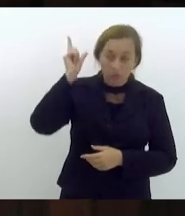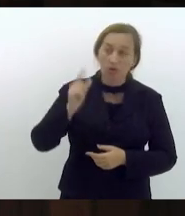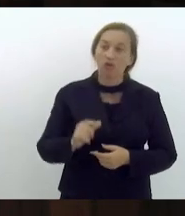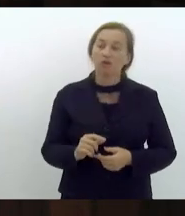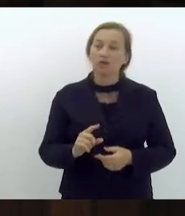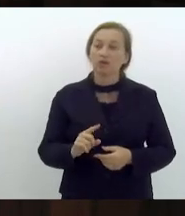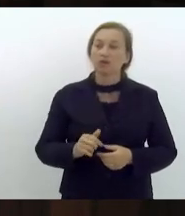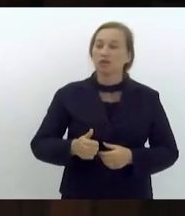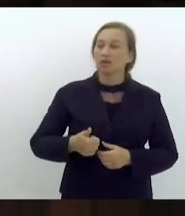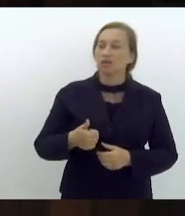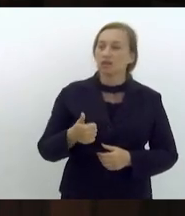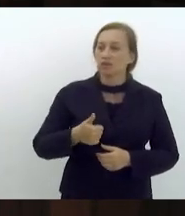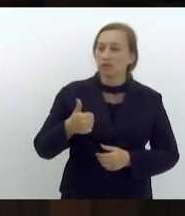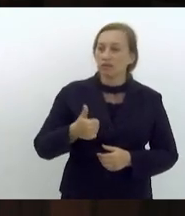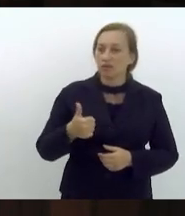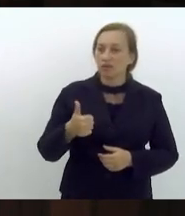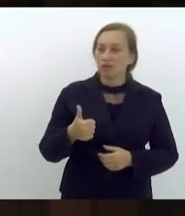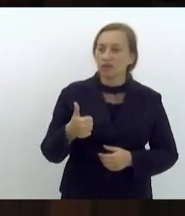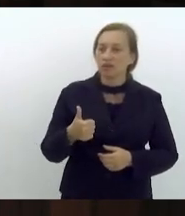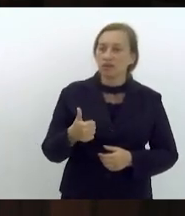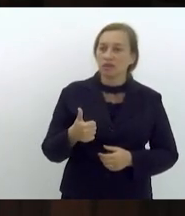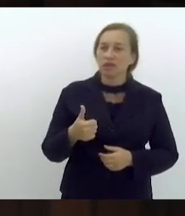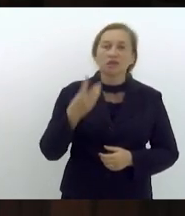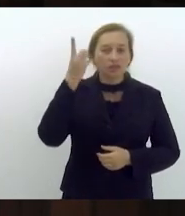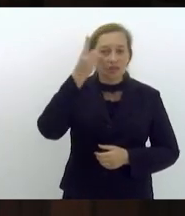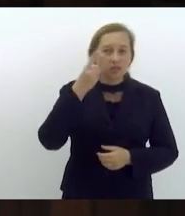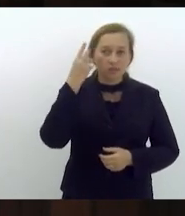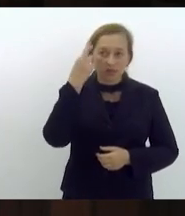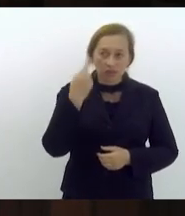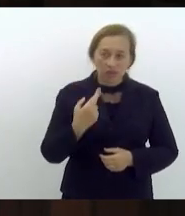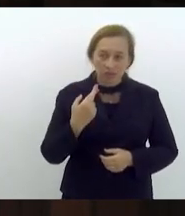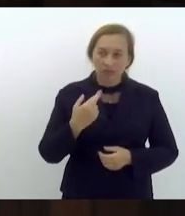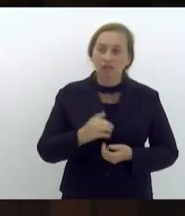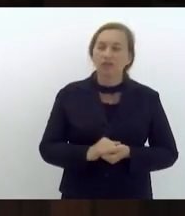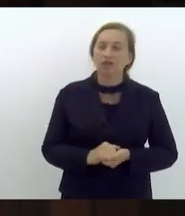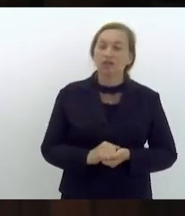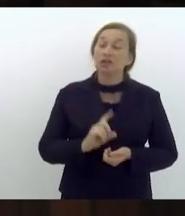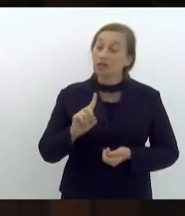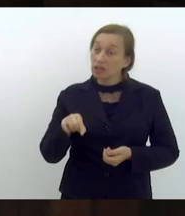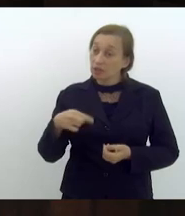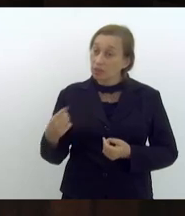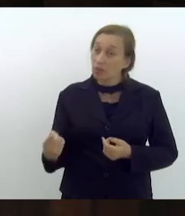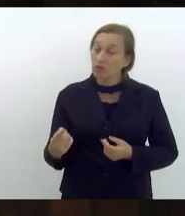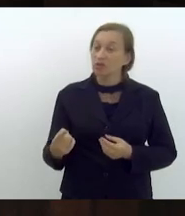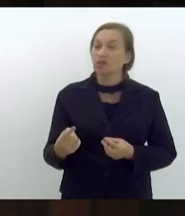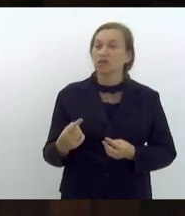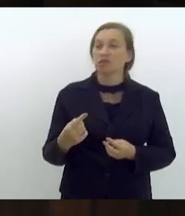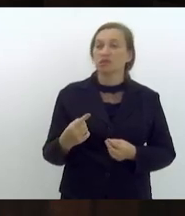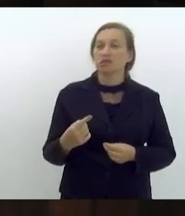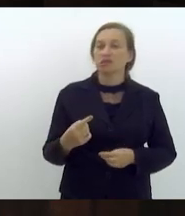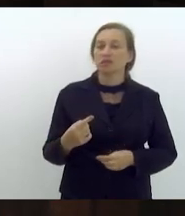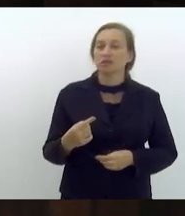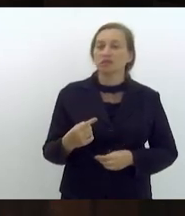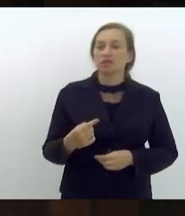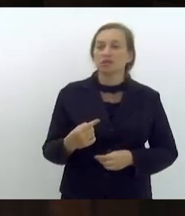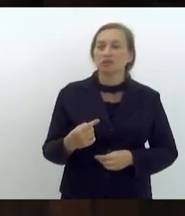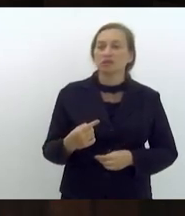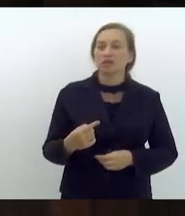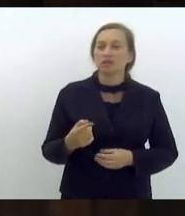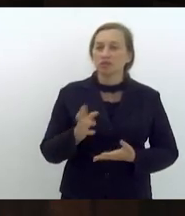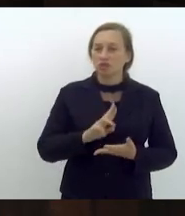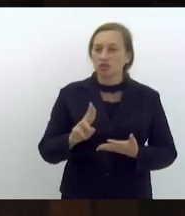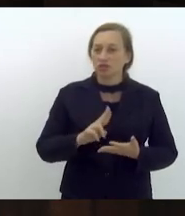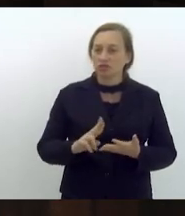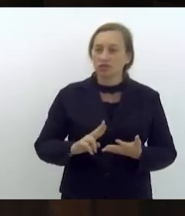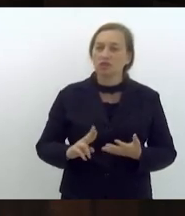escrito mas a primeira para a declaração de voto deputada Renata logo em seguida eu fui escrevendo aqui deixando